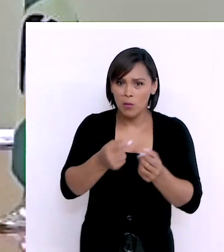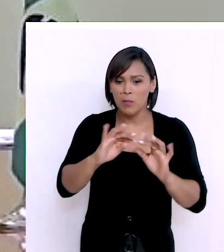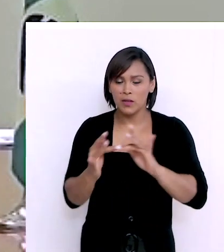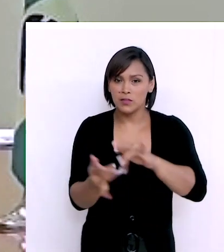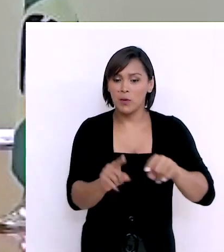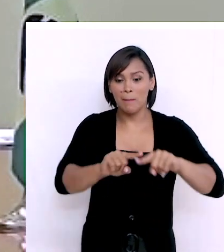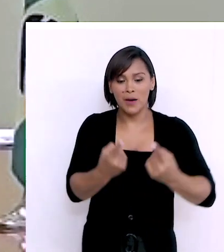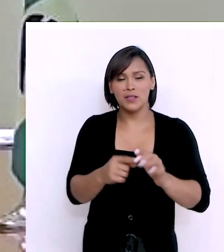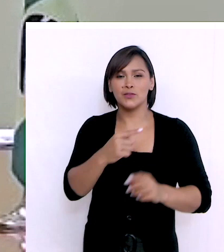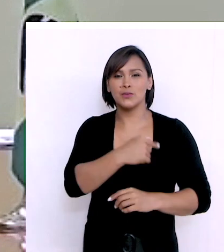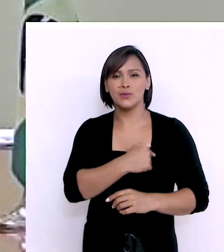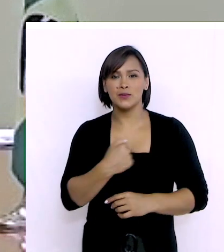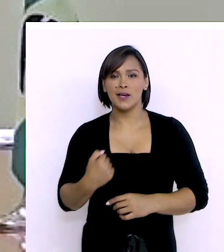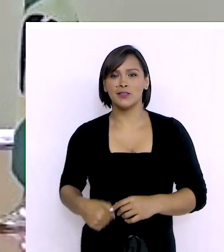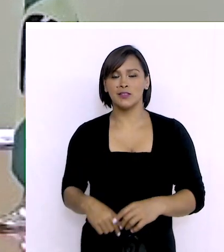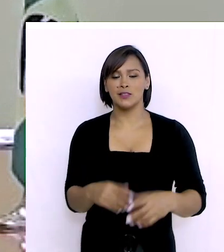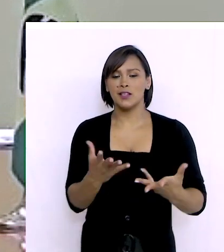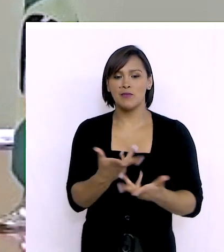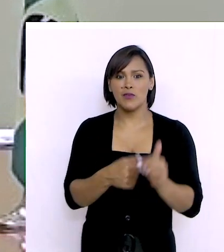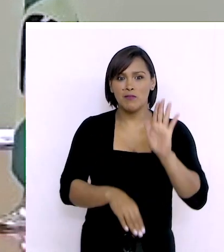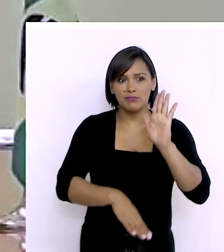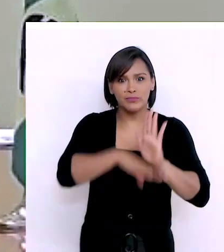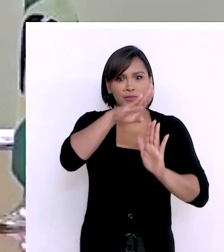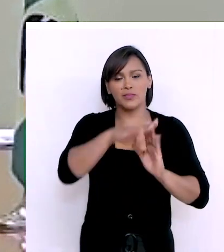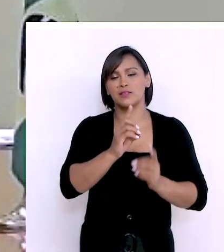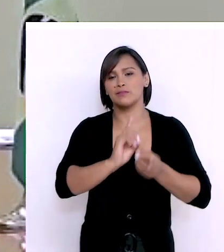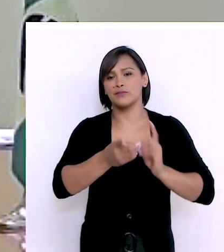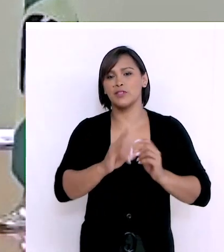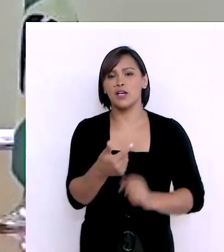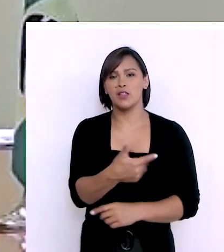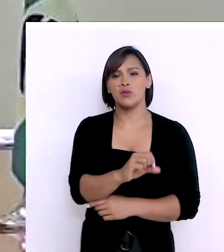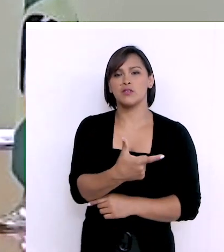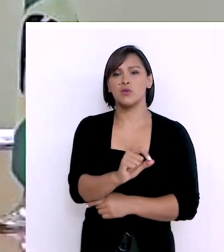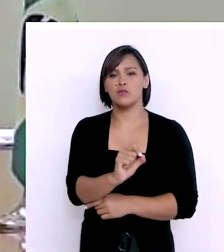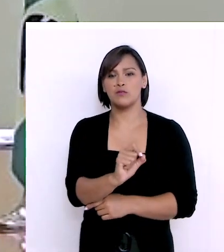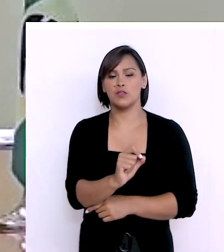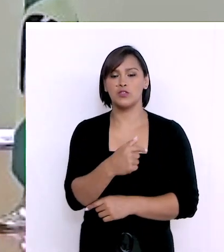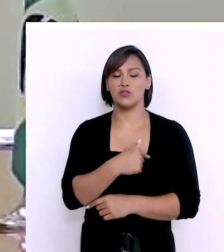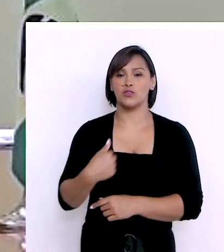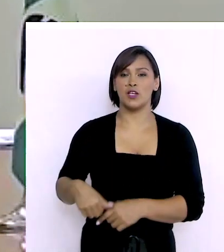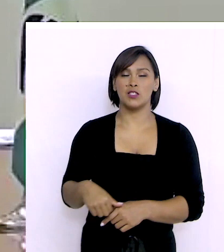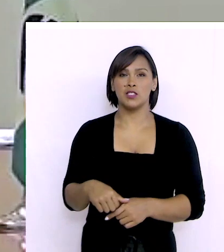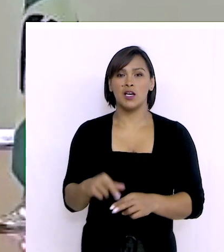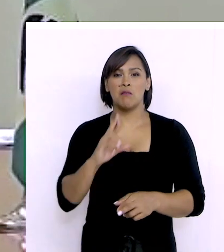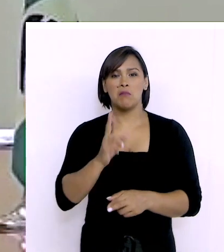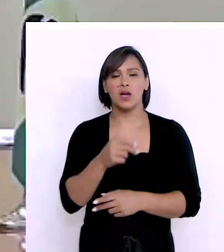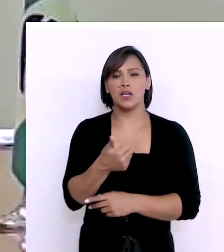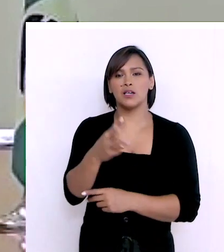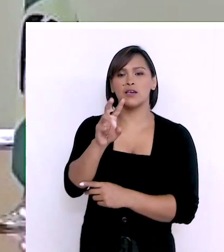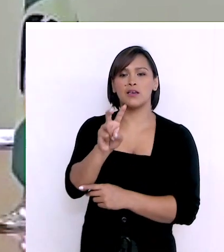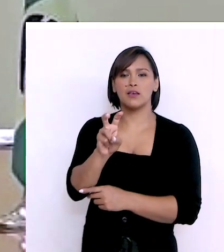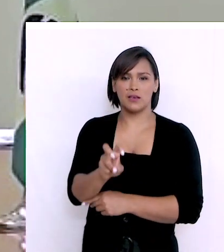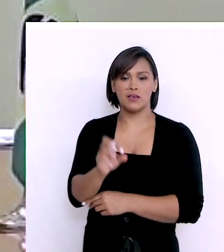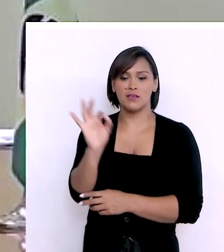o da China foi muito mais dinâmico. Em 2020, a China respondeu por quase 15%